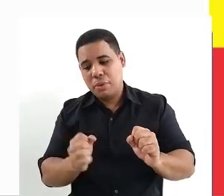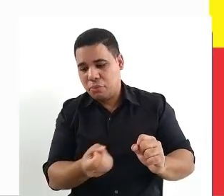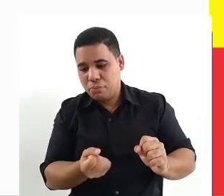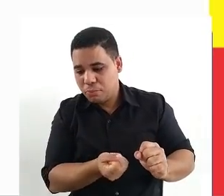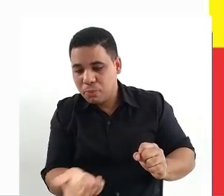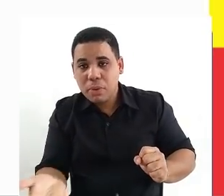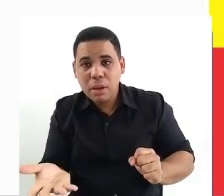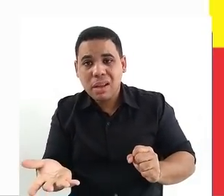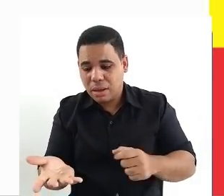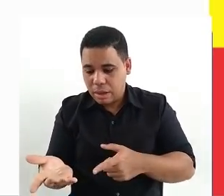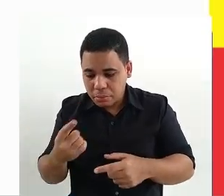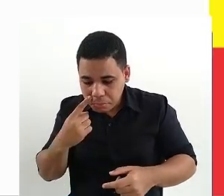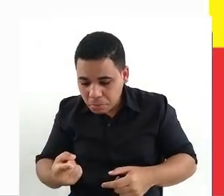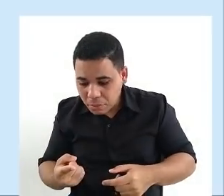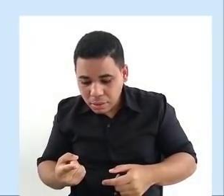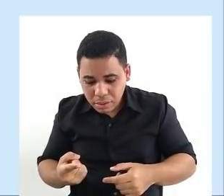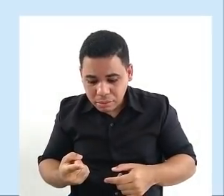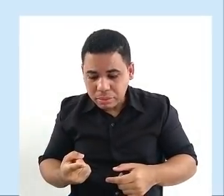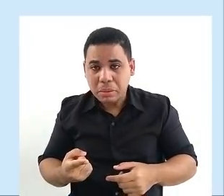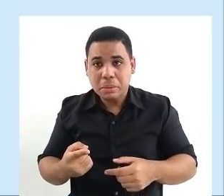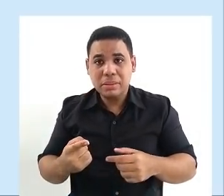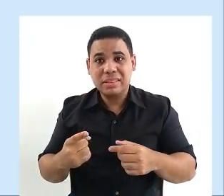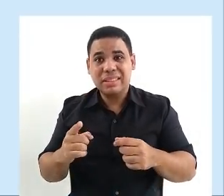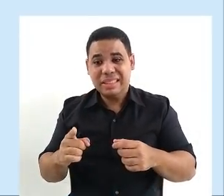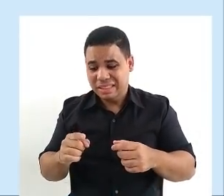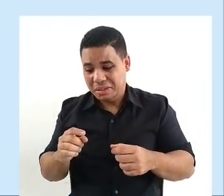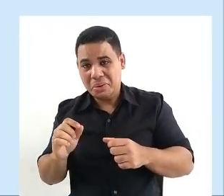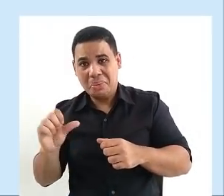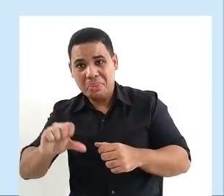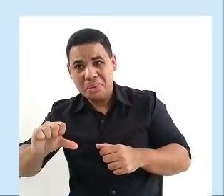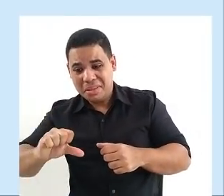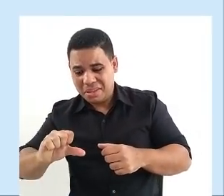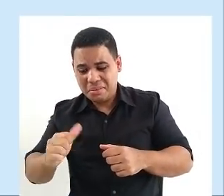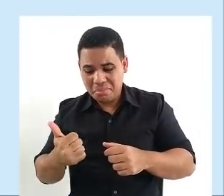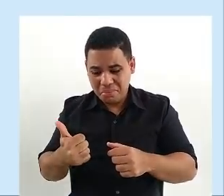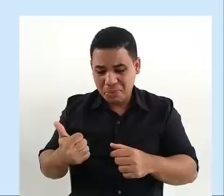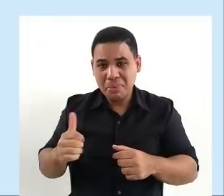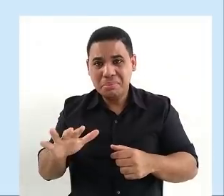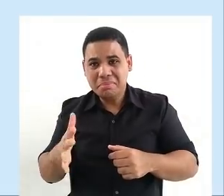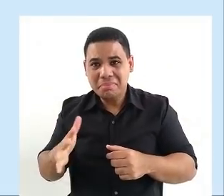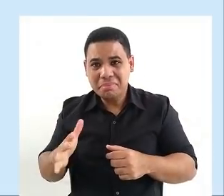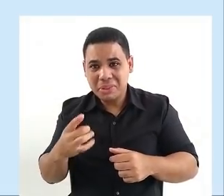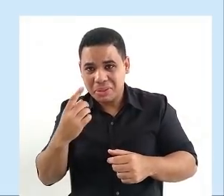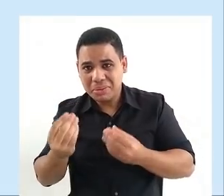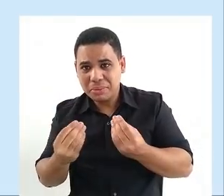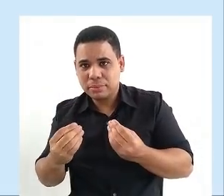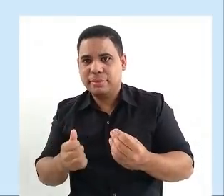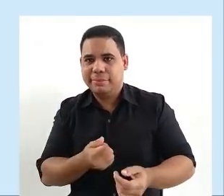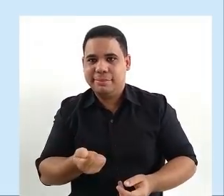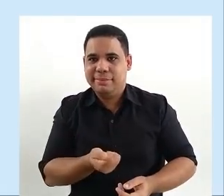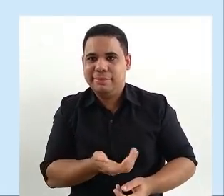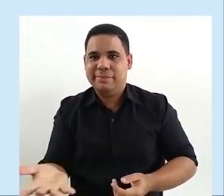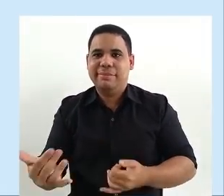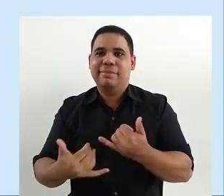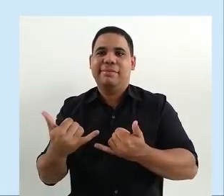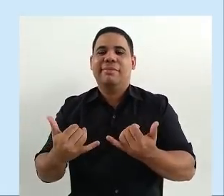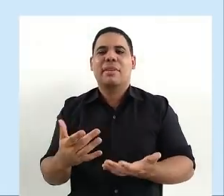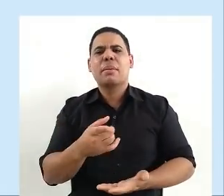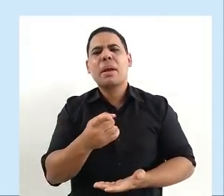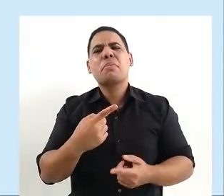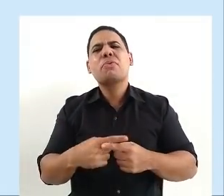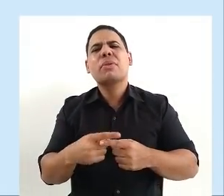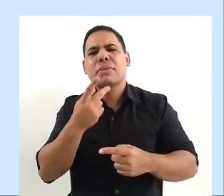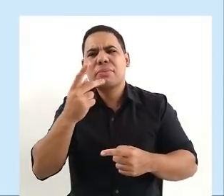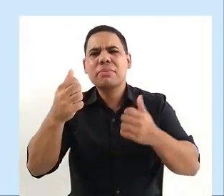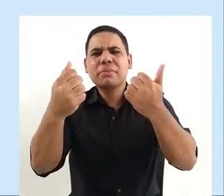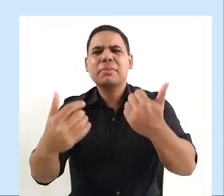tanto nisso? Eu estou dizendo, é importante a história da probabilidade, ela surgiu com fulano, com ciclano, beltrano, e